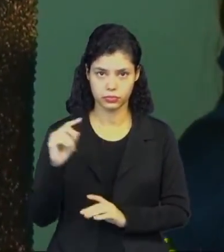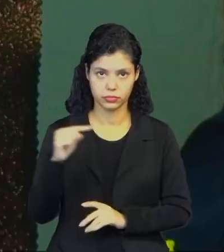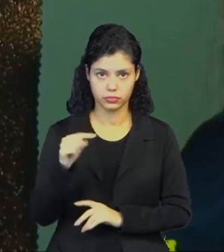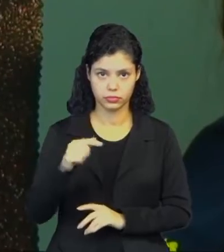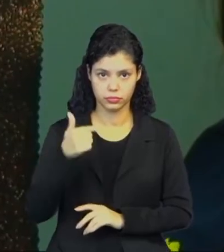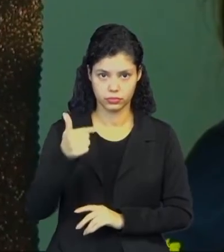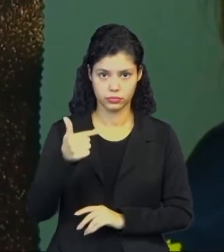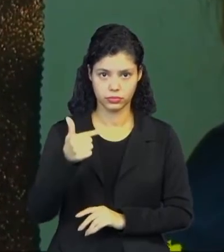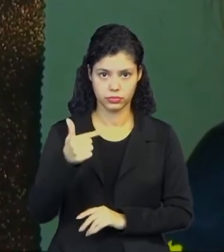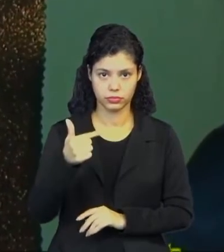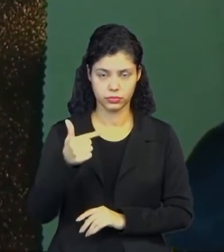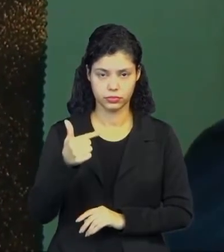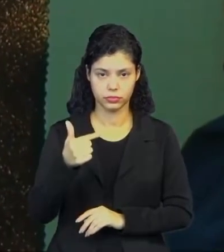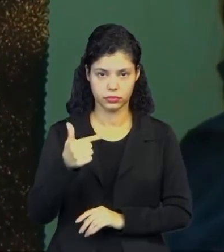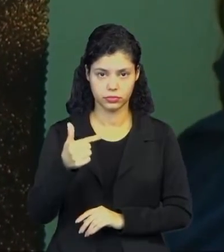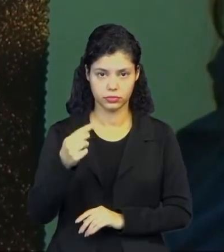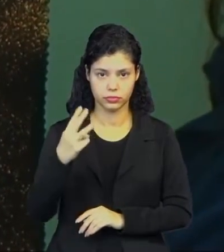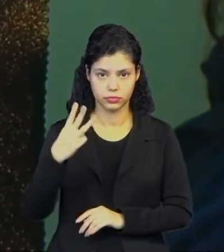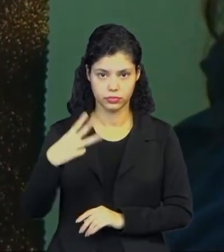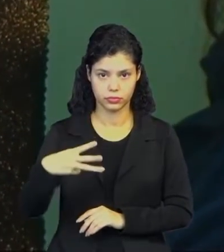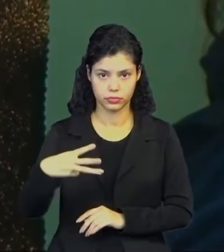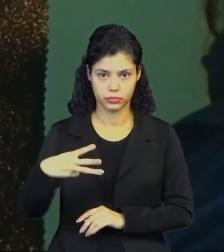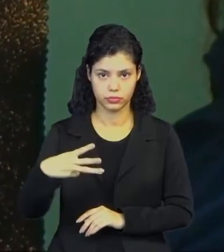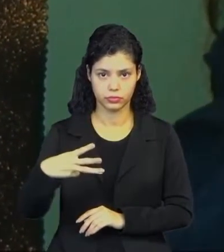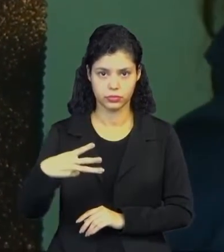5 menos 2,